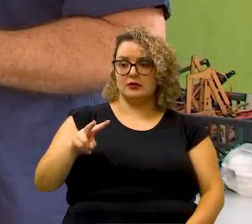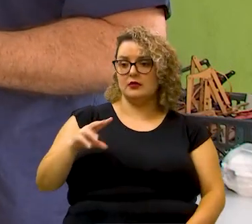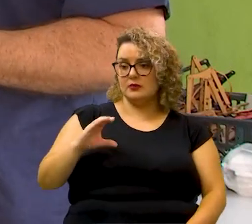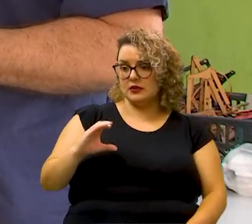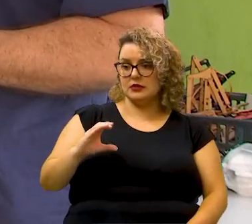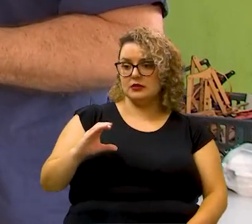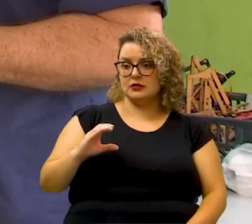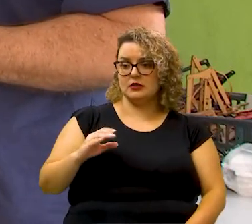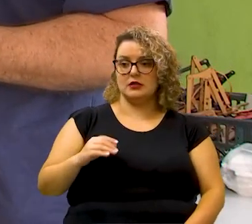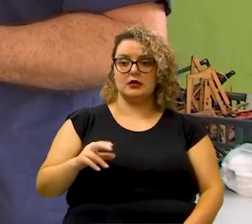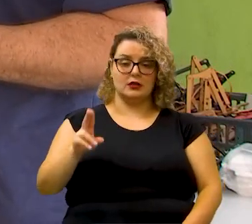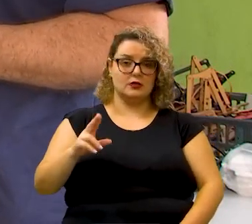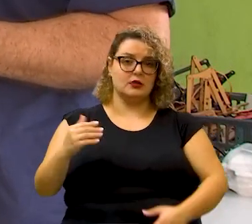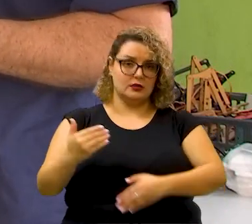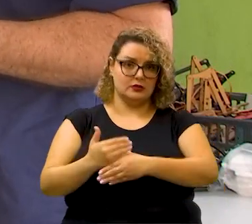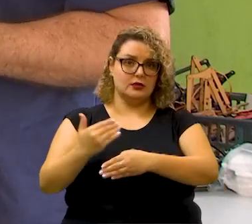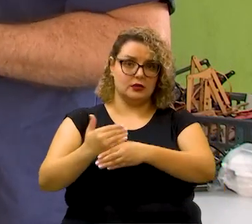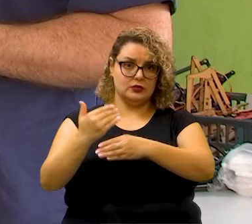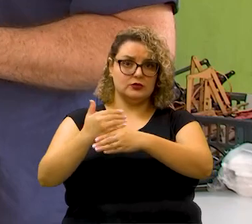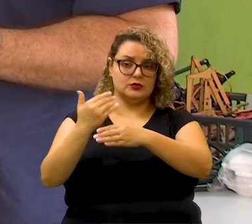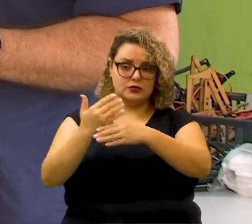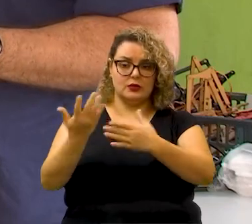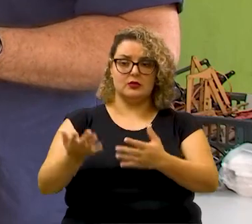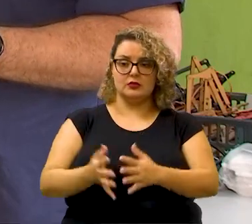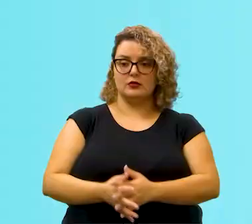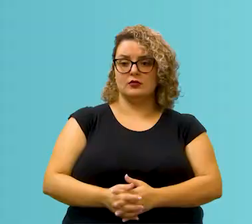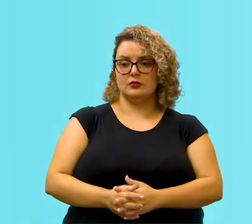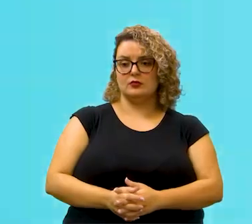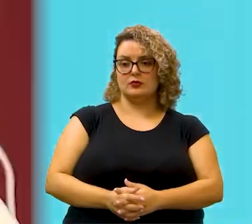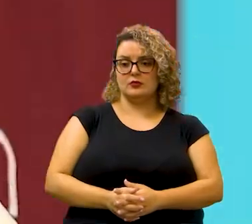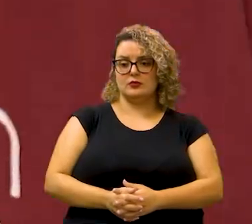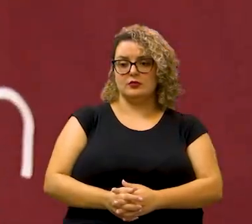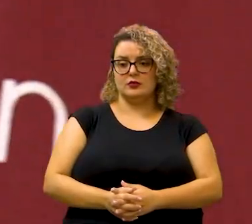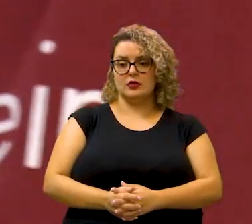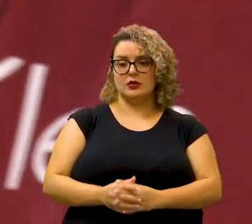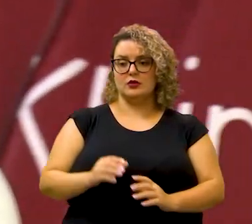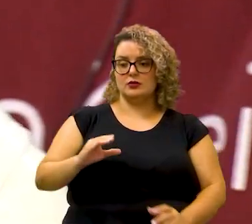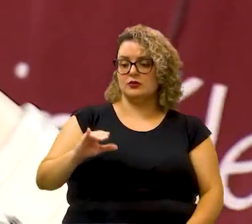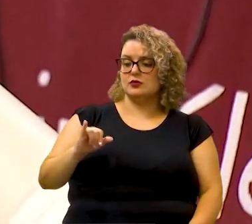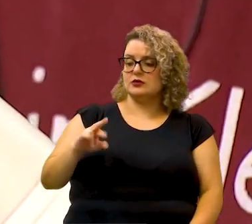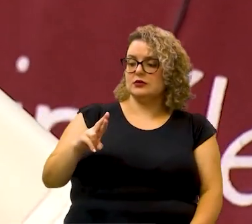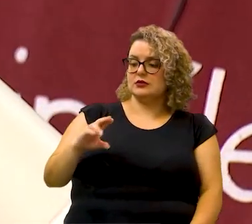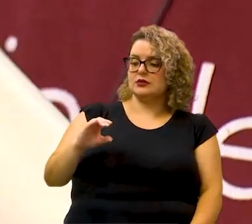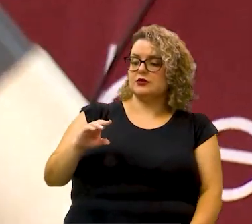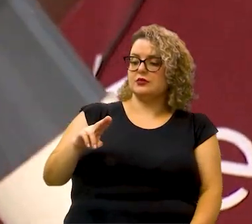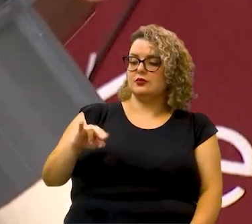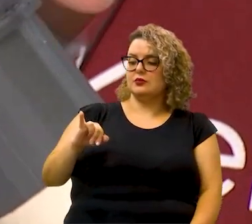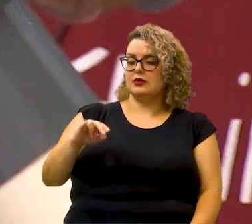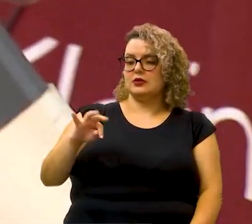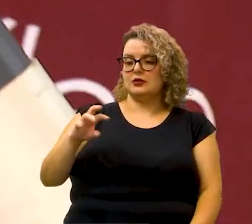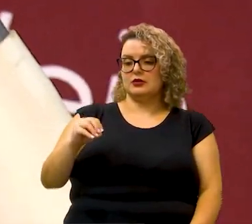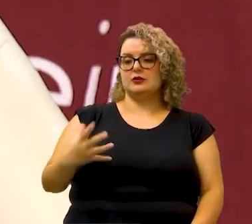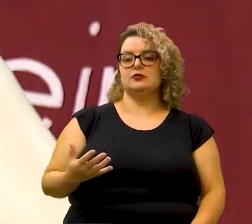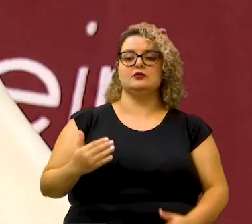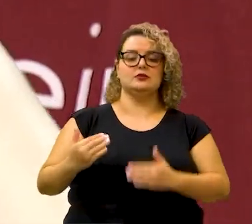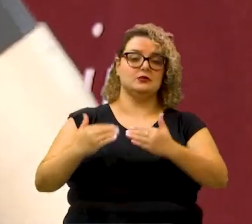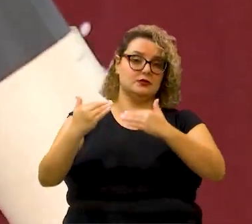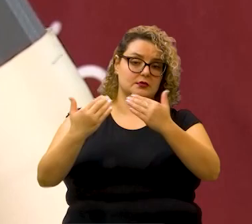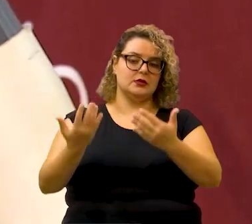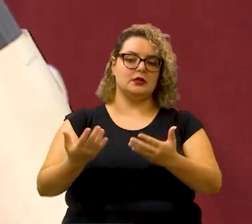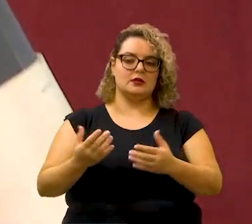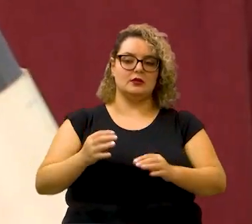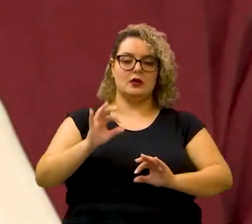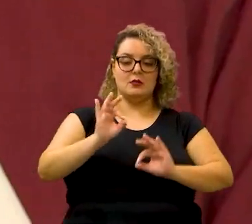de PVC, que é muito utilizado em construção. E a parte do circuito e de programação também eles tiveram que desenvolver do zero.